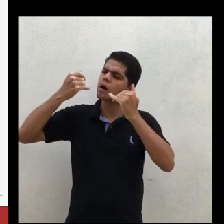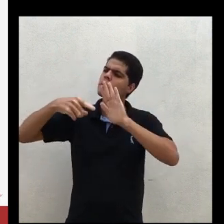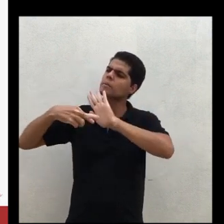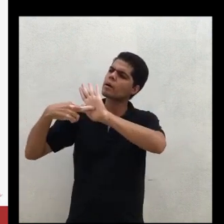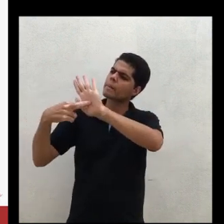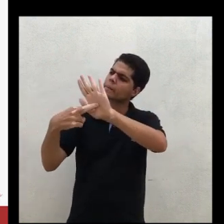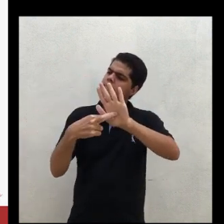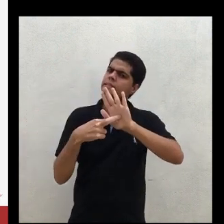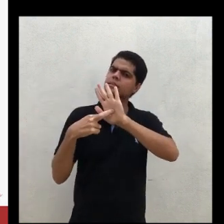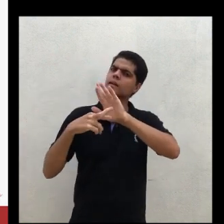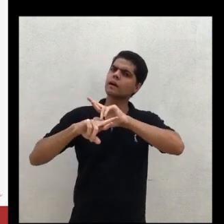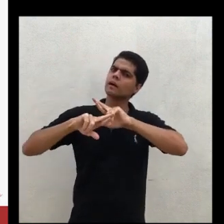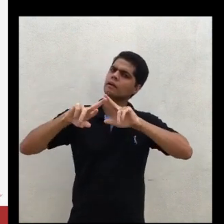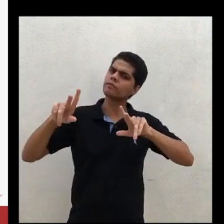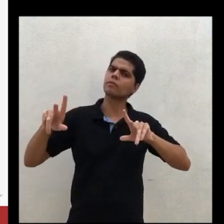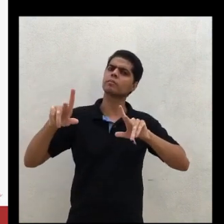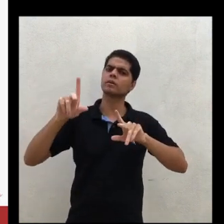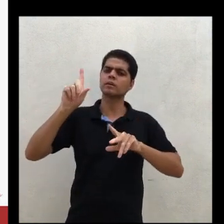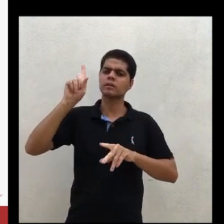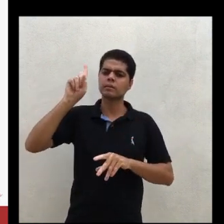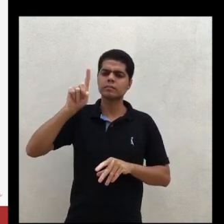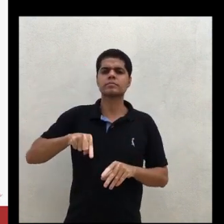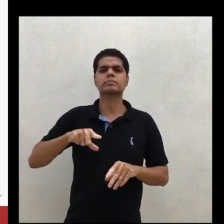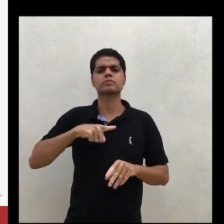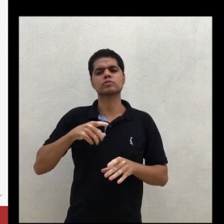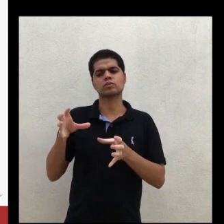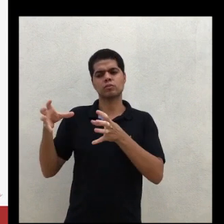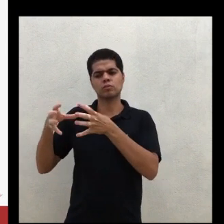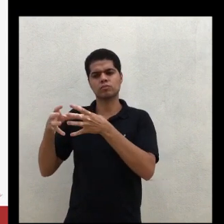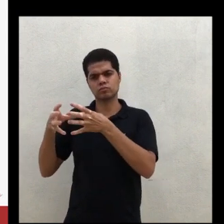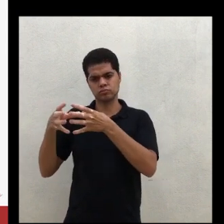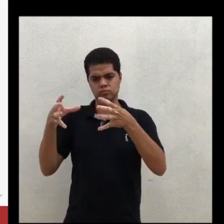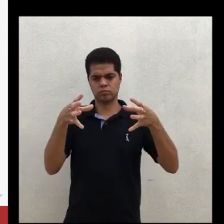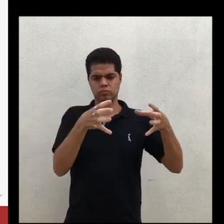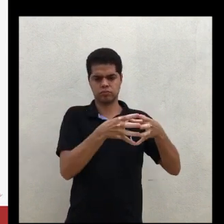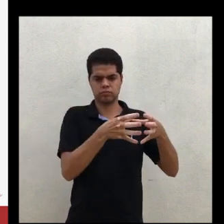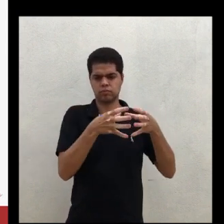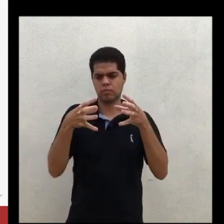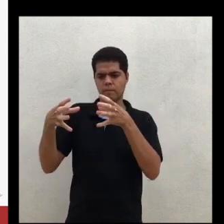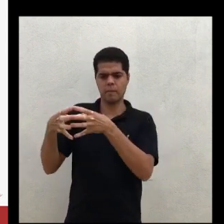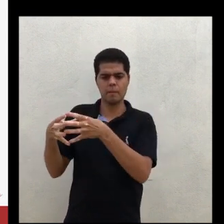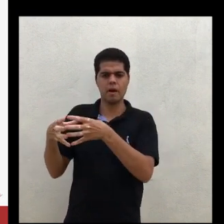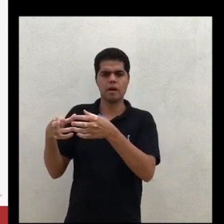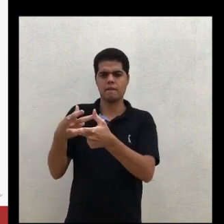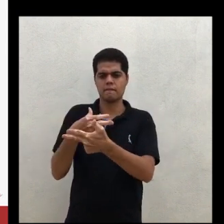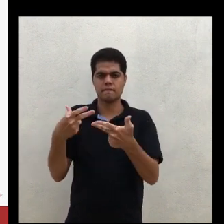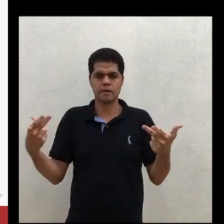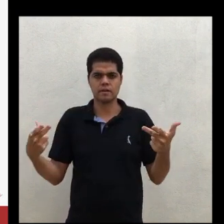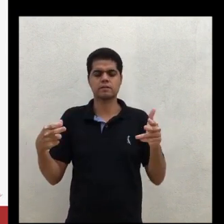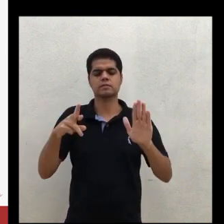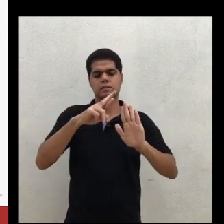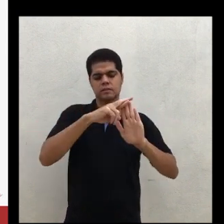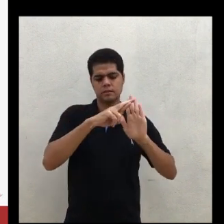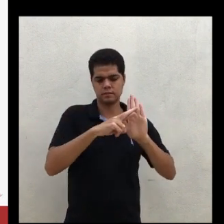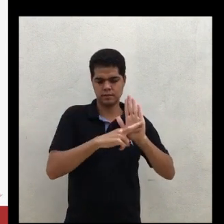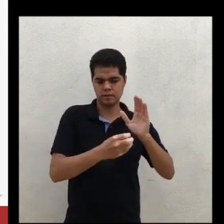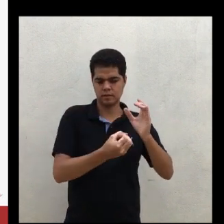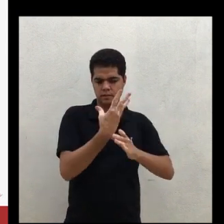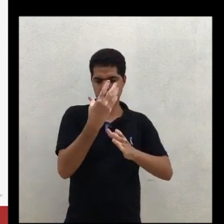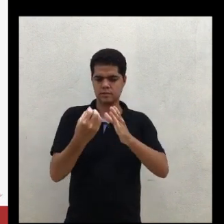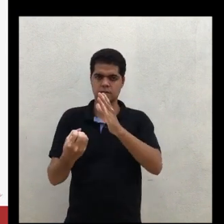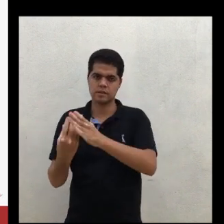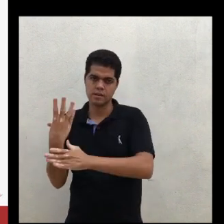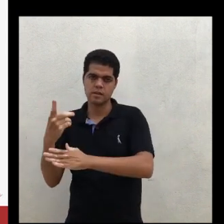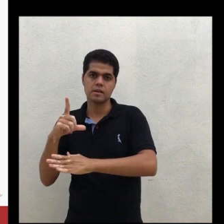conjuntos fuzzy, vou colocar as regras e vou passar isso para uma máquina de inferência fuzzy, que